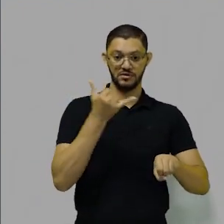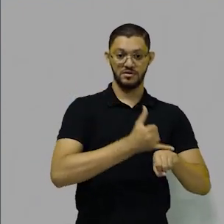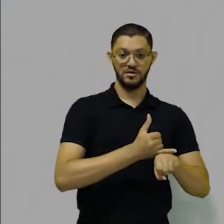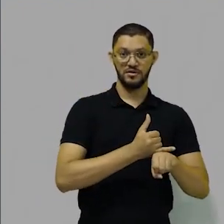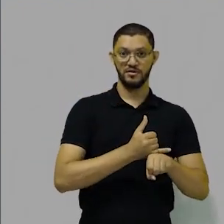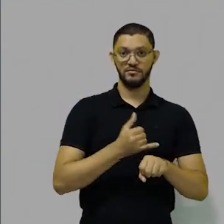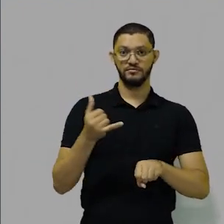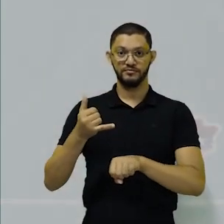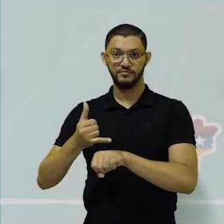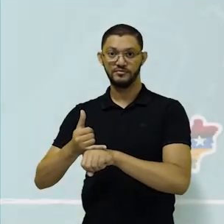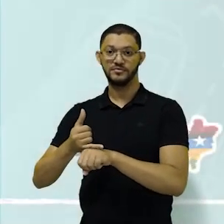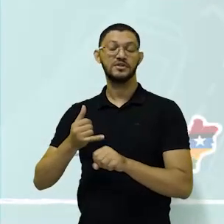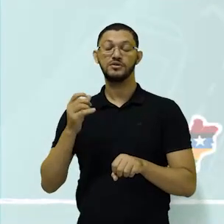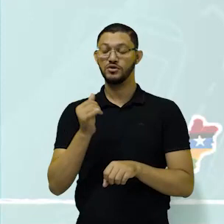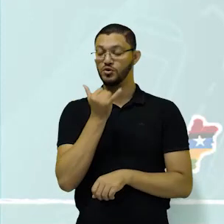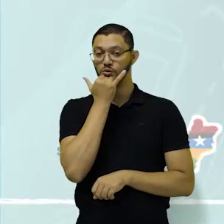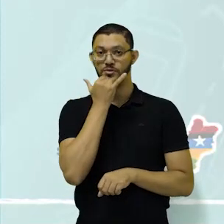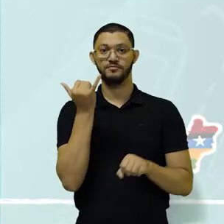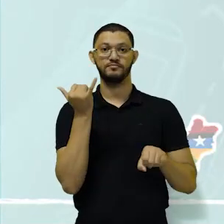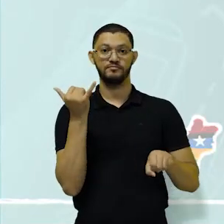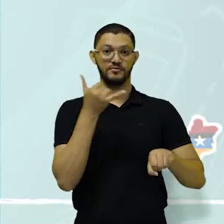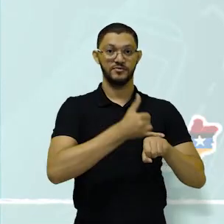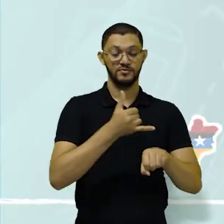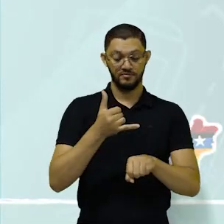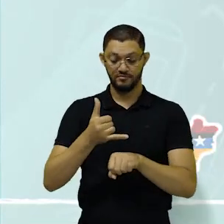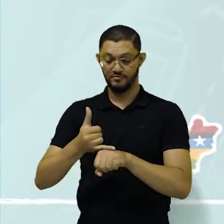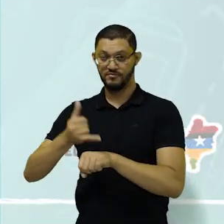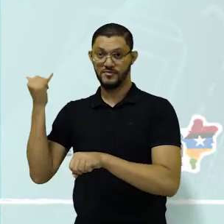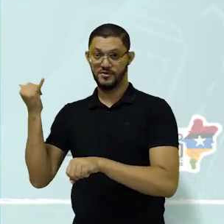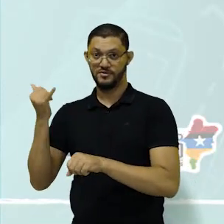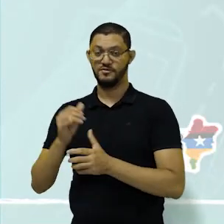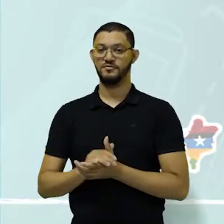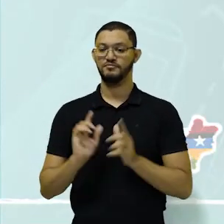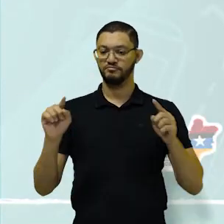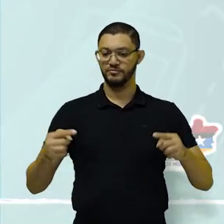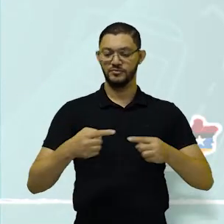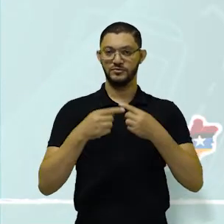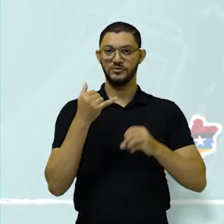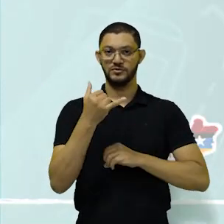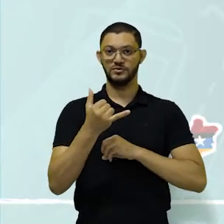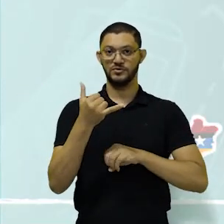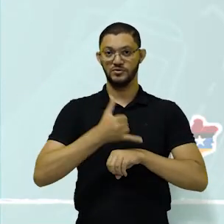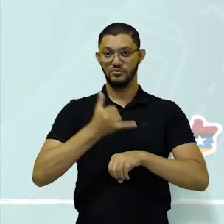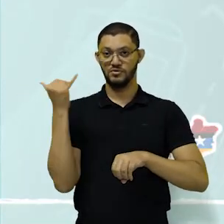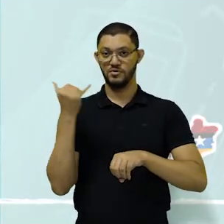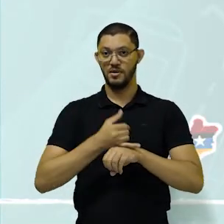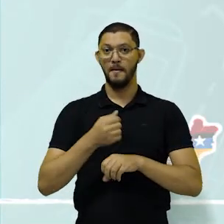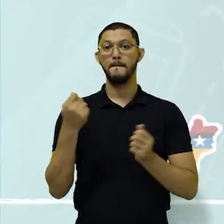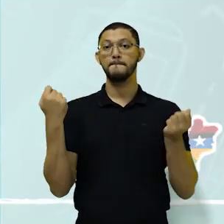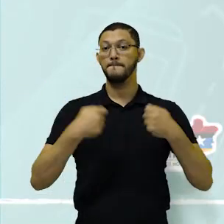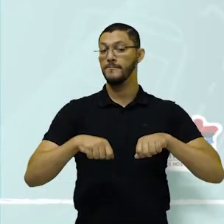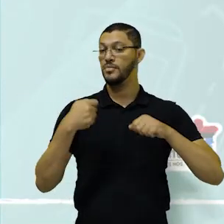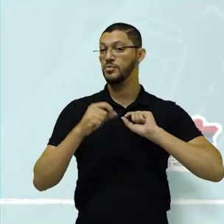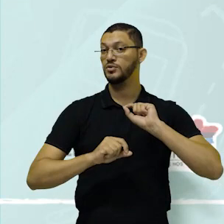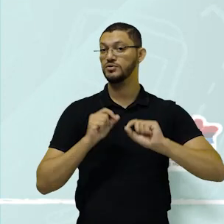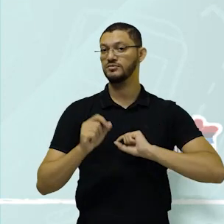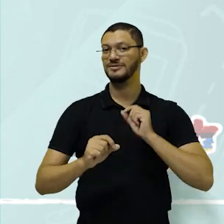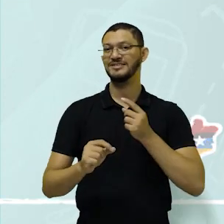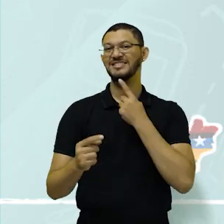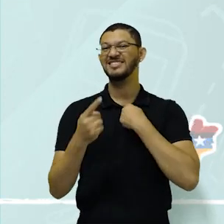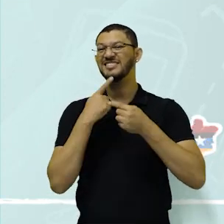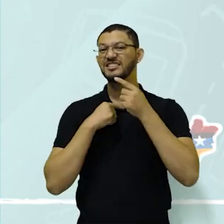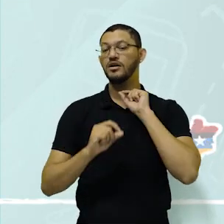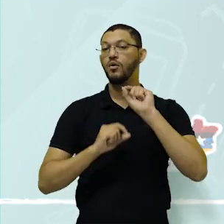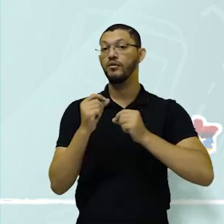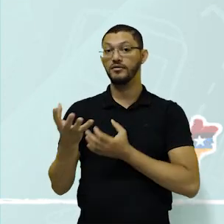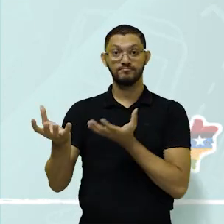os ânions. Tudo bem? A ligação iônica, ela ocorre entre elementos que possuem a tendência, né, a vontade,